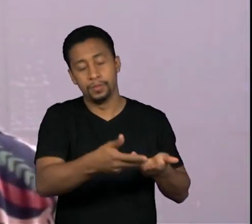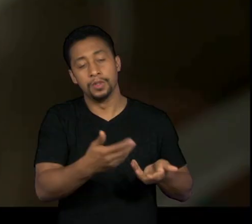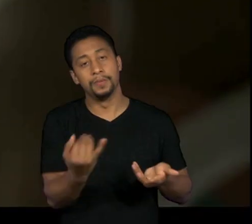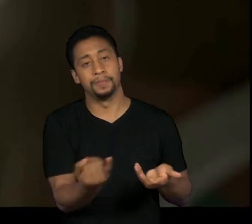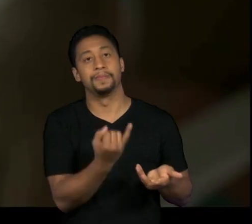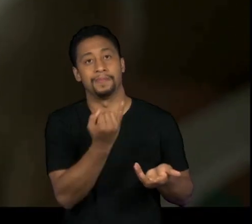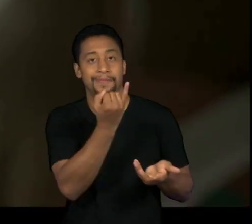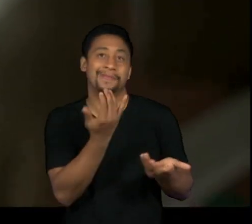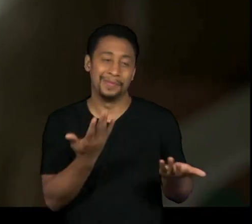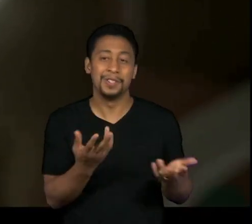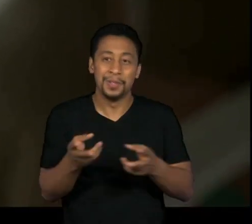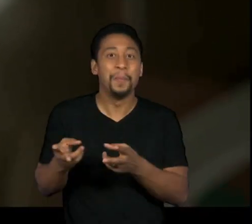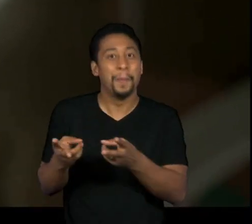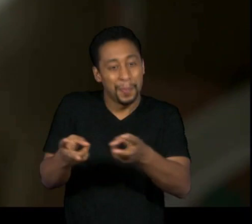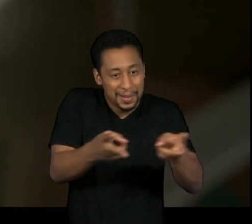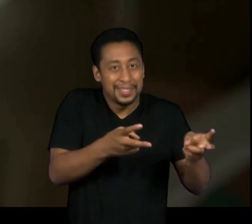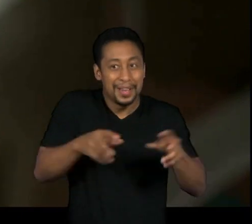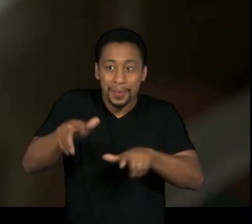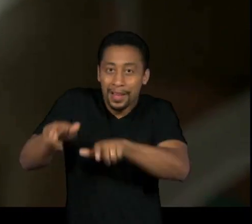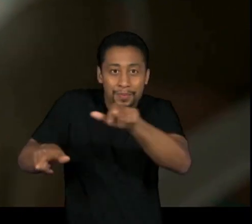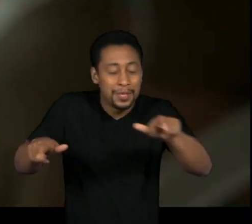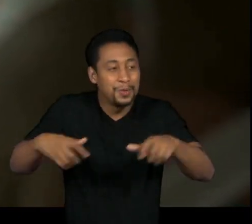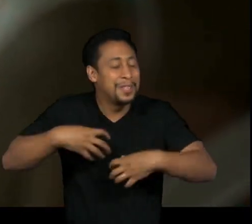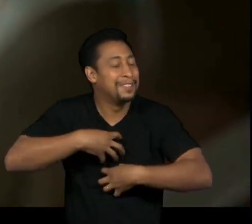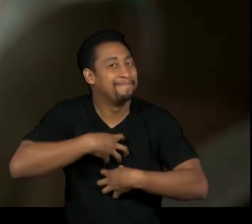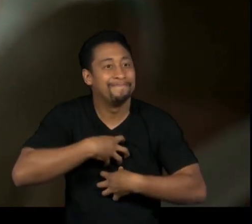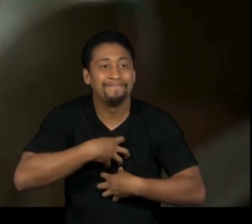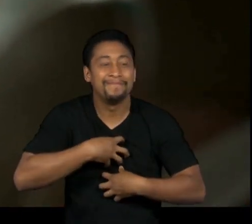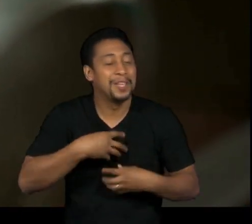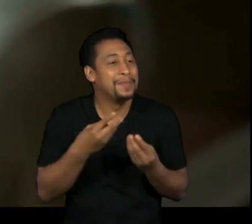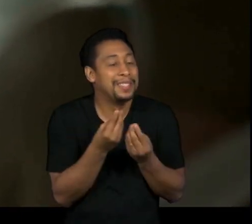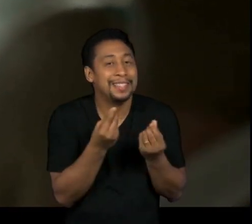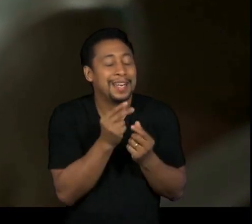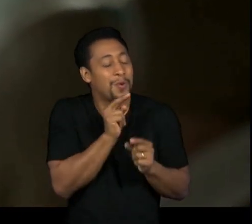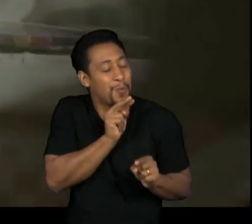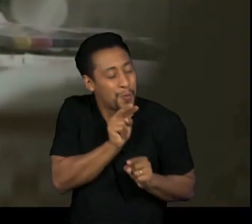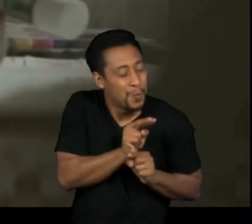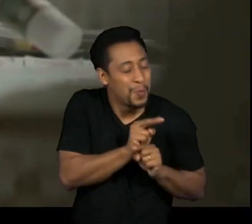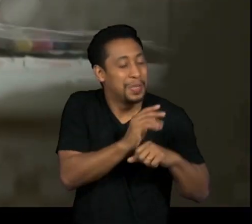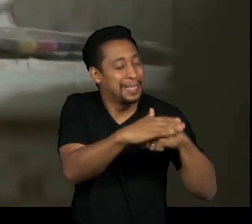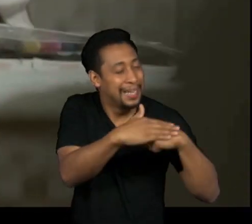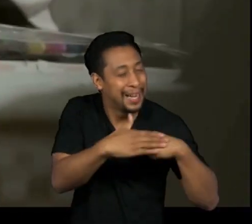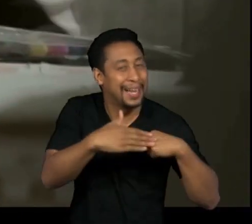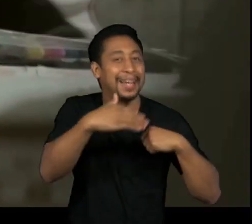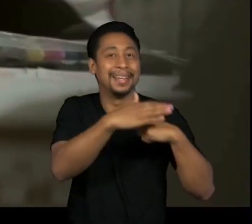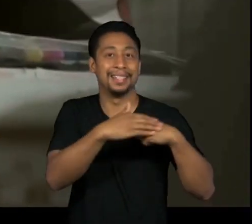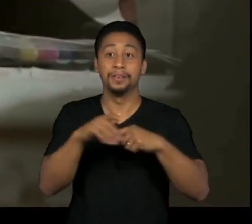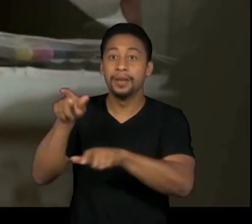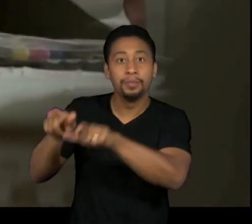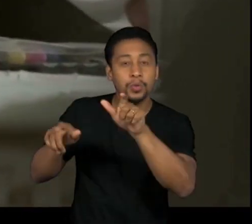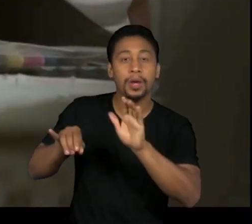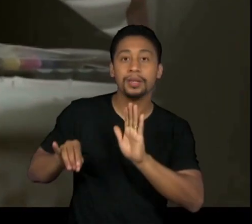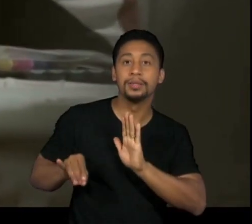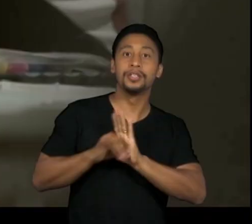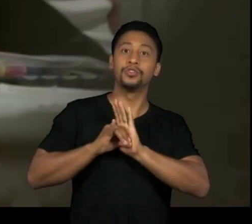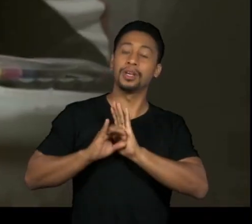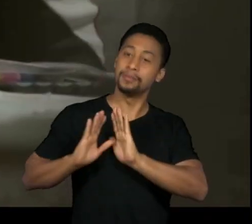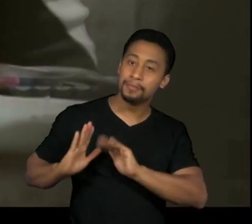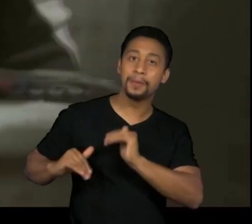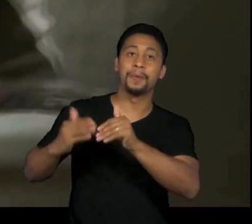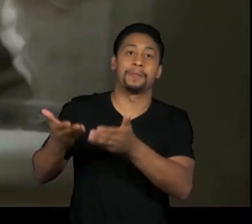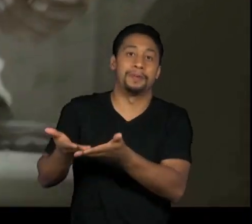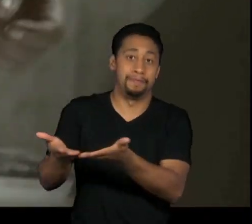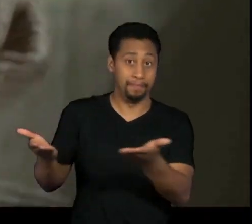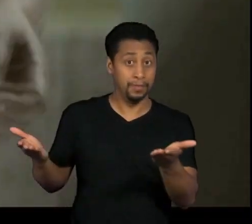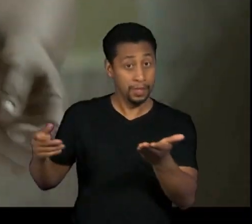afetiva, né? A gente percebe que ela marca a formação das identidades dessas pessoas e elas também acabam